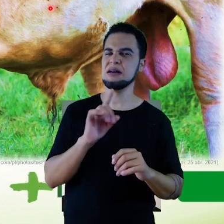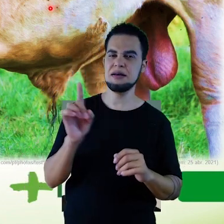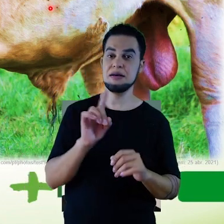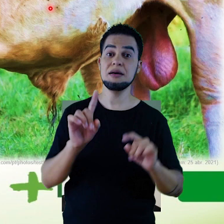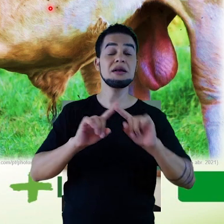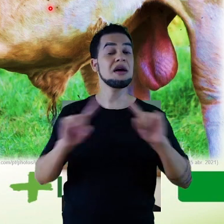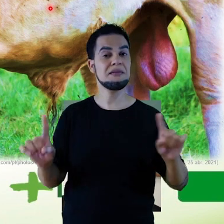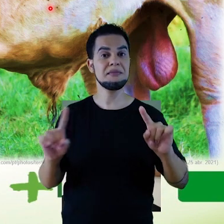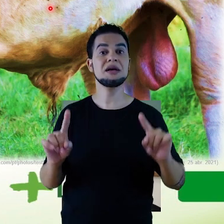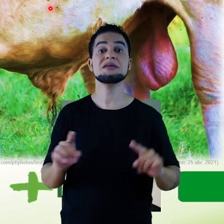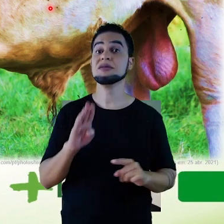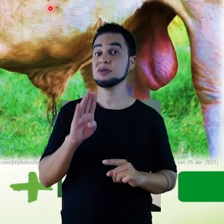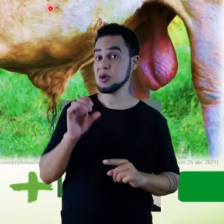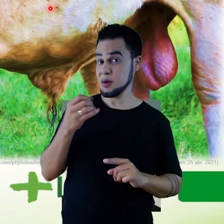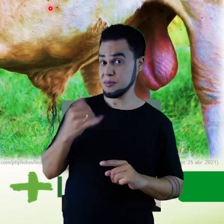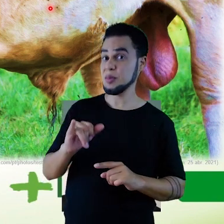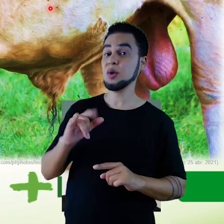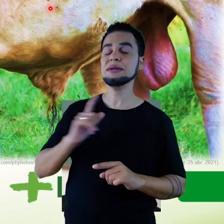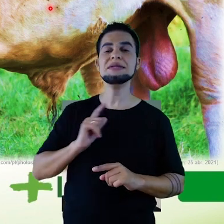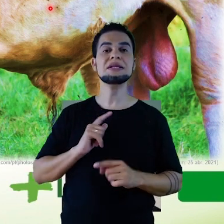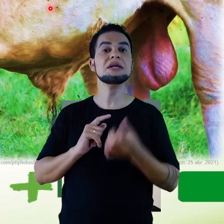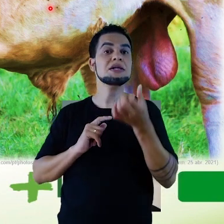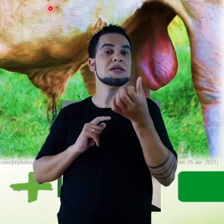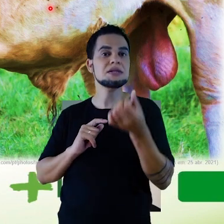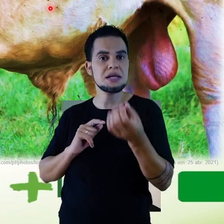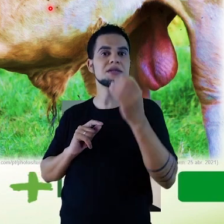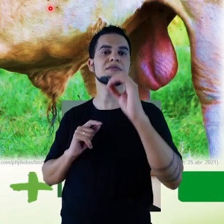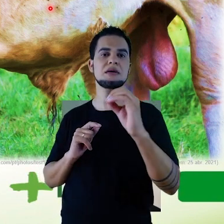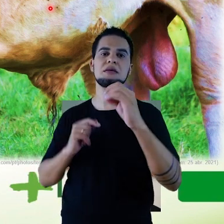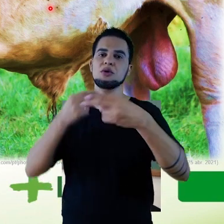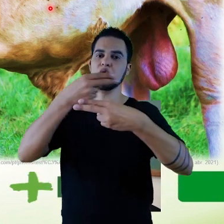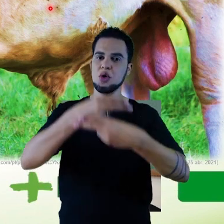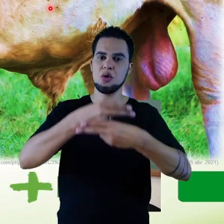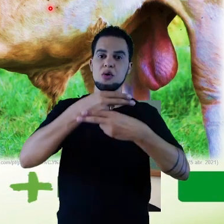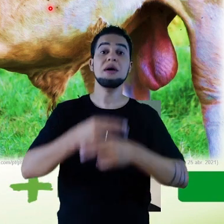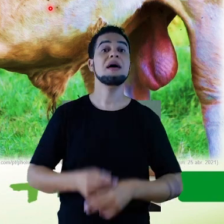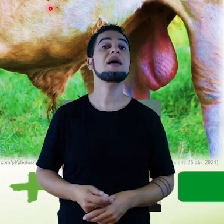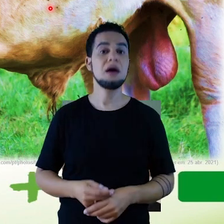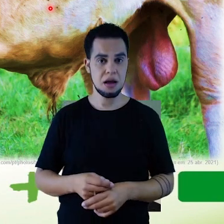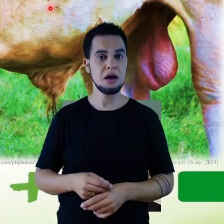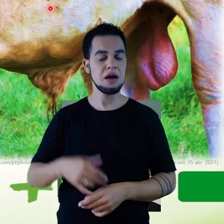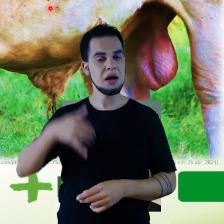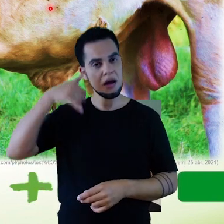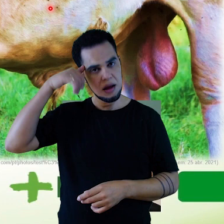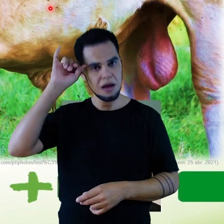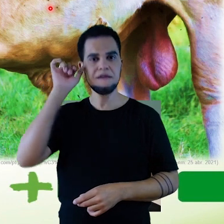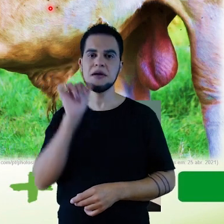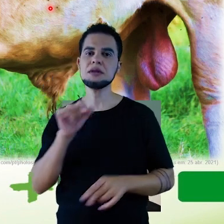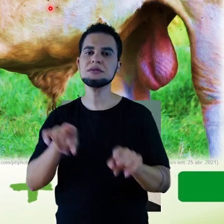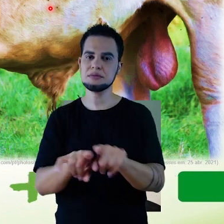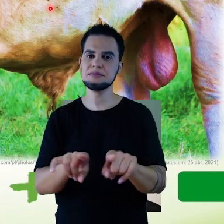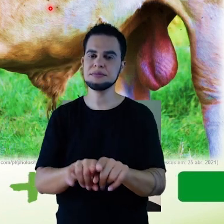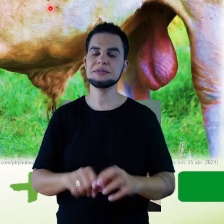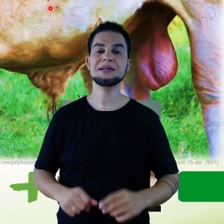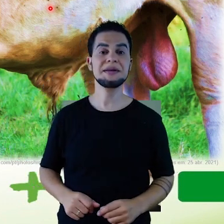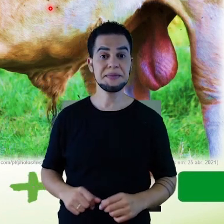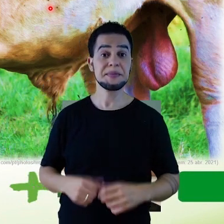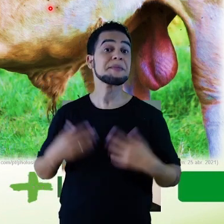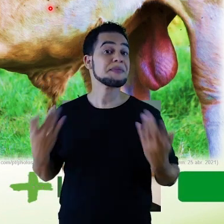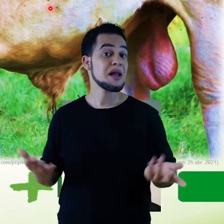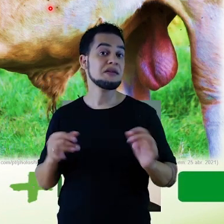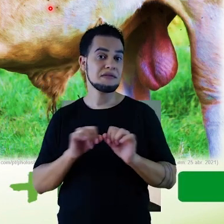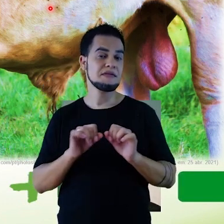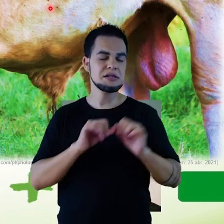né, gente? O boi tem 60 cromossomos, a vaca também. O boi tem 60 cromossomos, aí ele vai